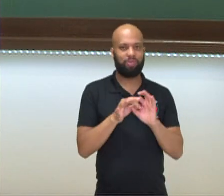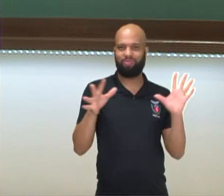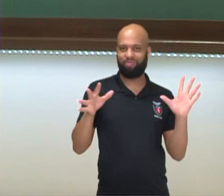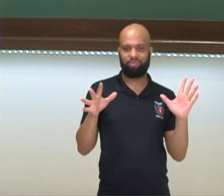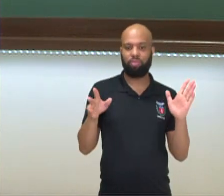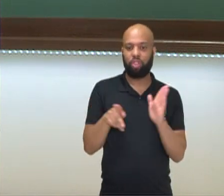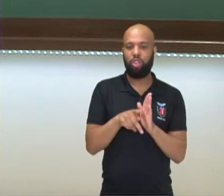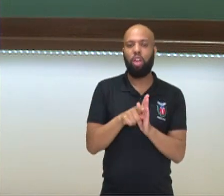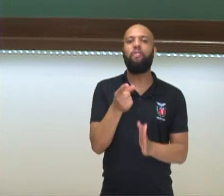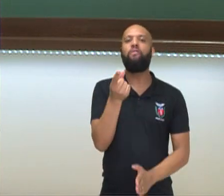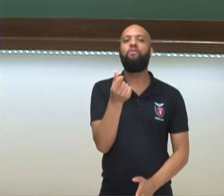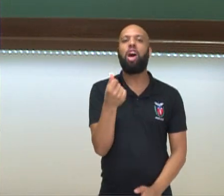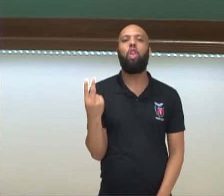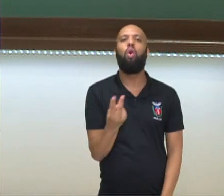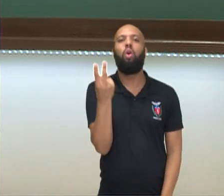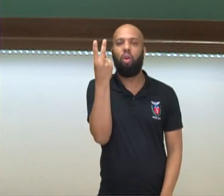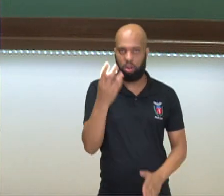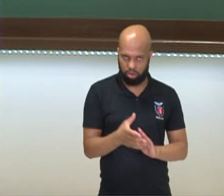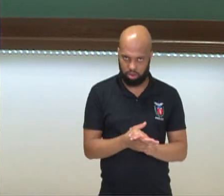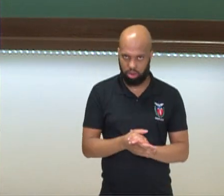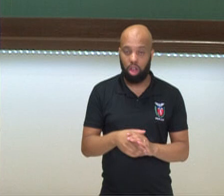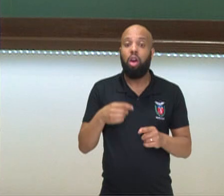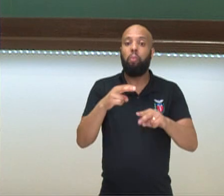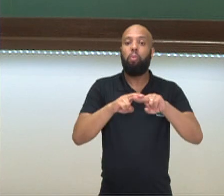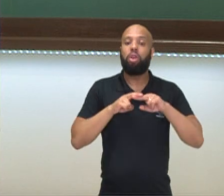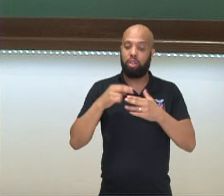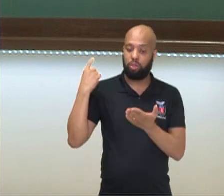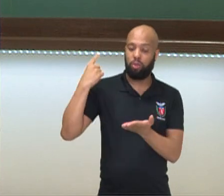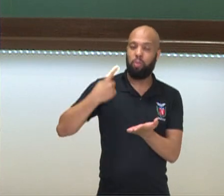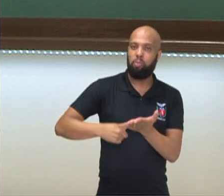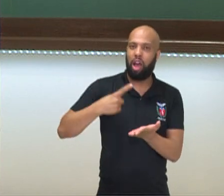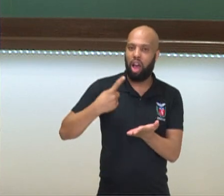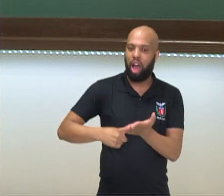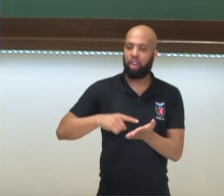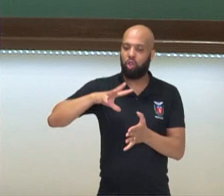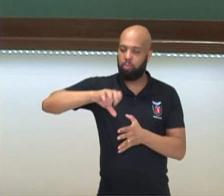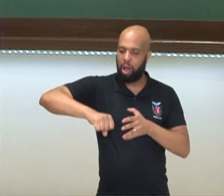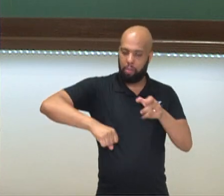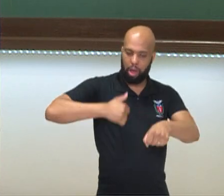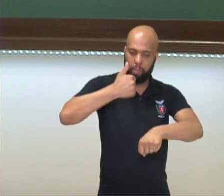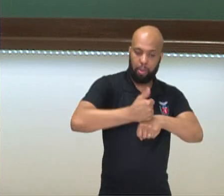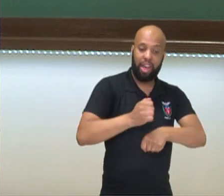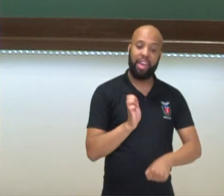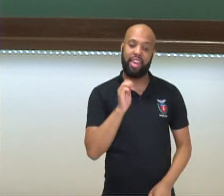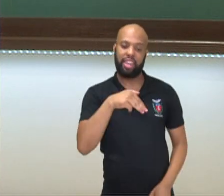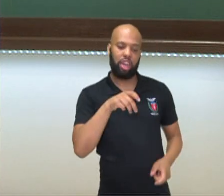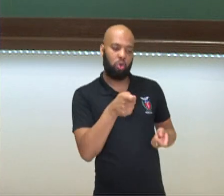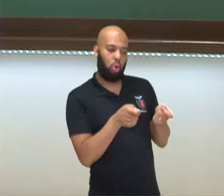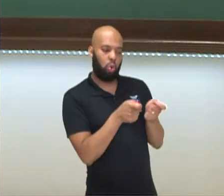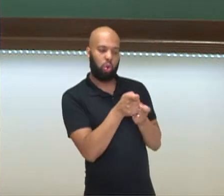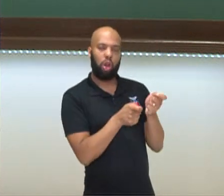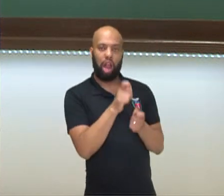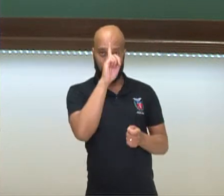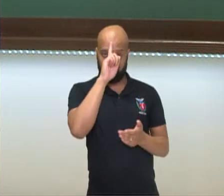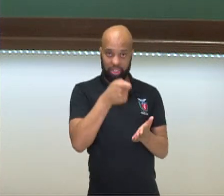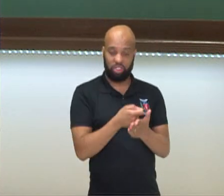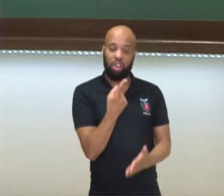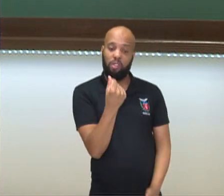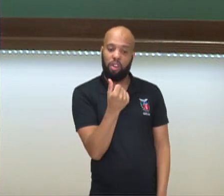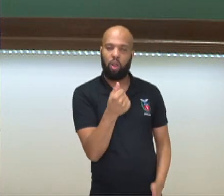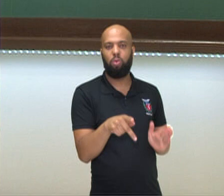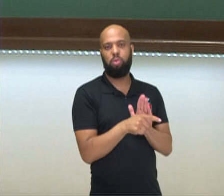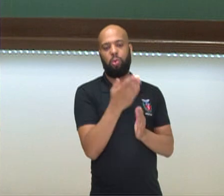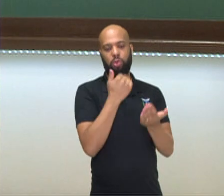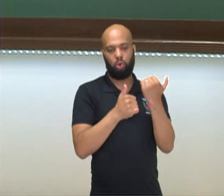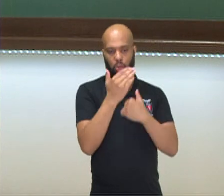liberdade para cobrança, né? Através do Pacto Colonial, quem controlava os valores dos alimentos e, inclusive, a